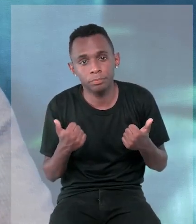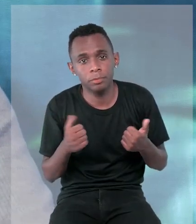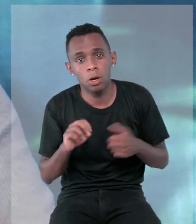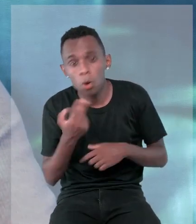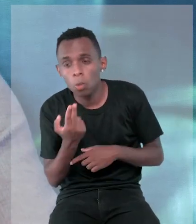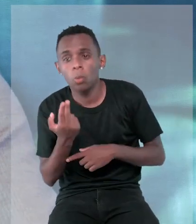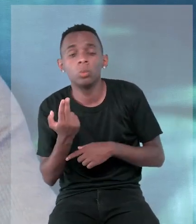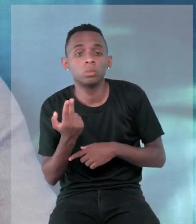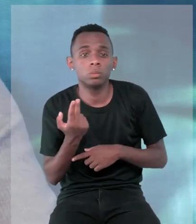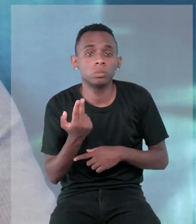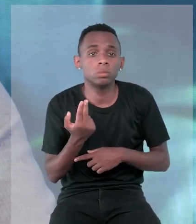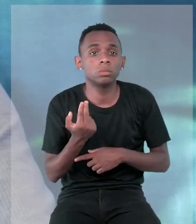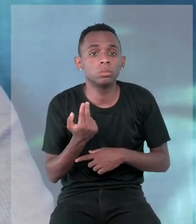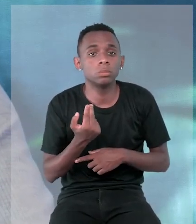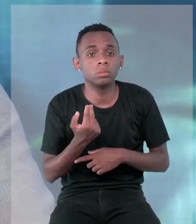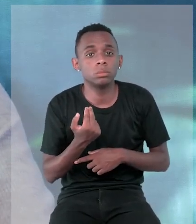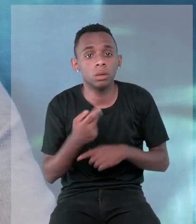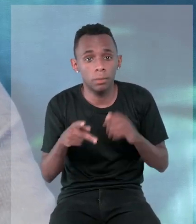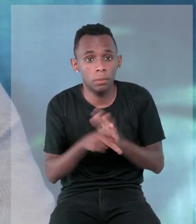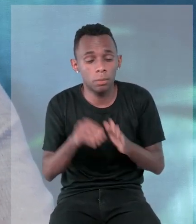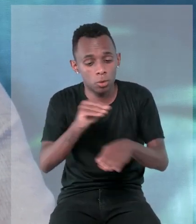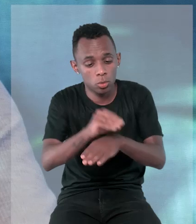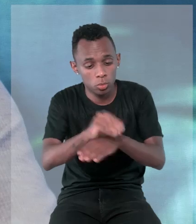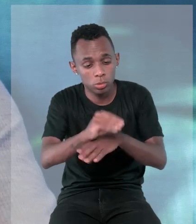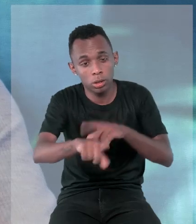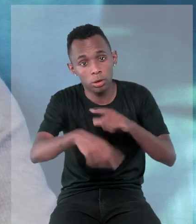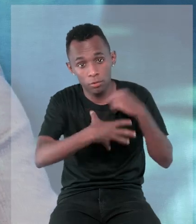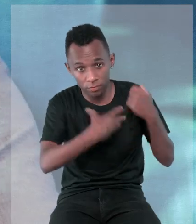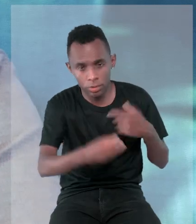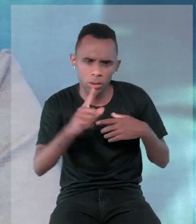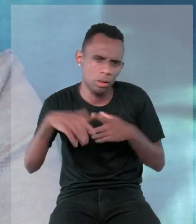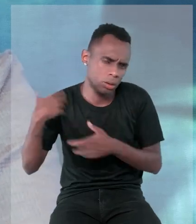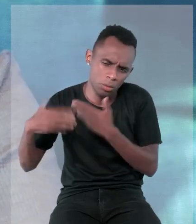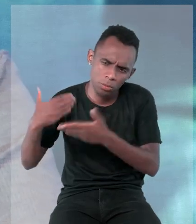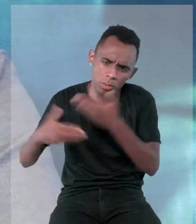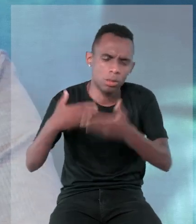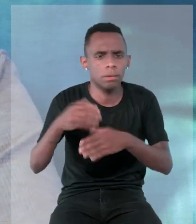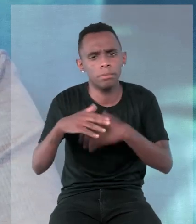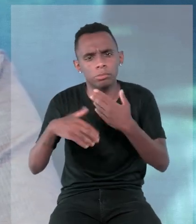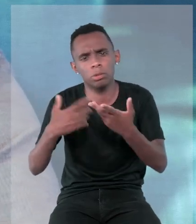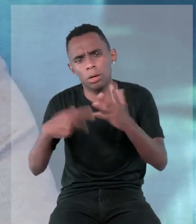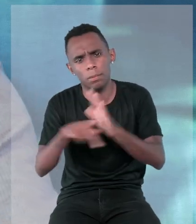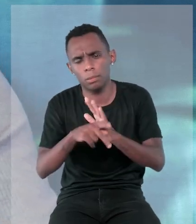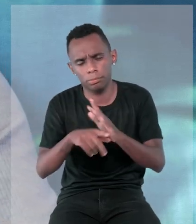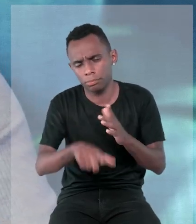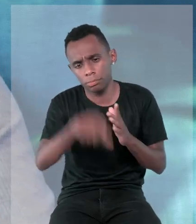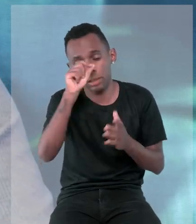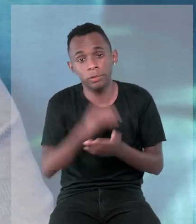o atendimento da cria, do filho vem depois, de modo que é um processo evolutivo que vem aí que